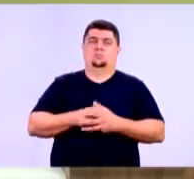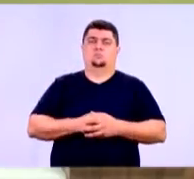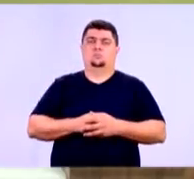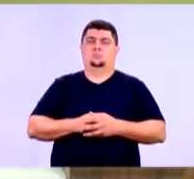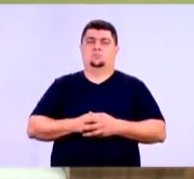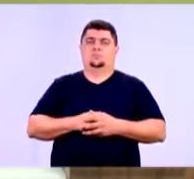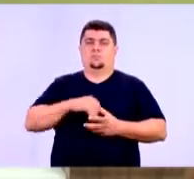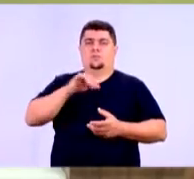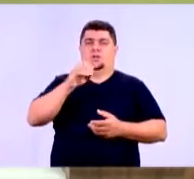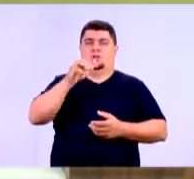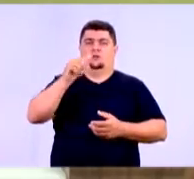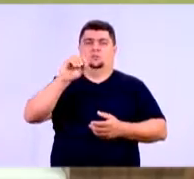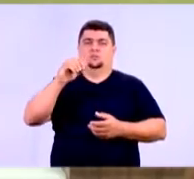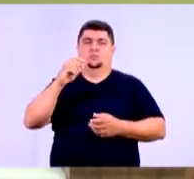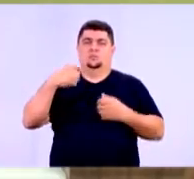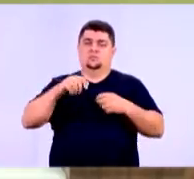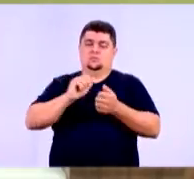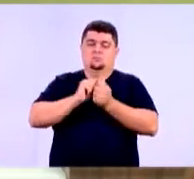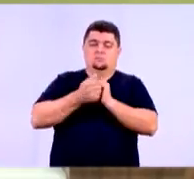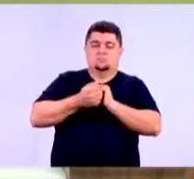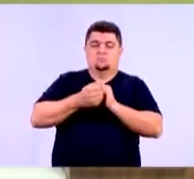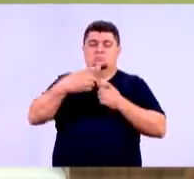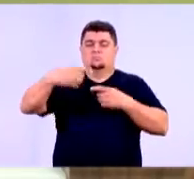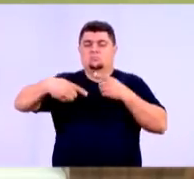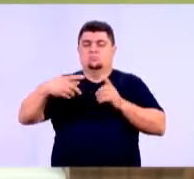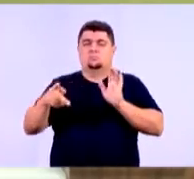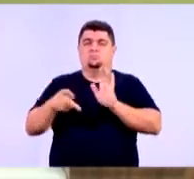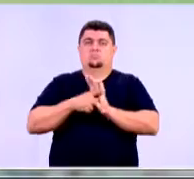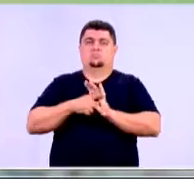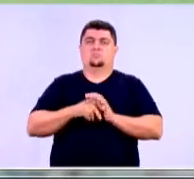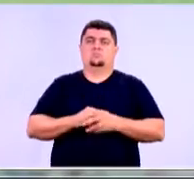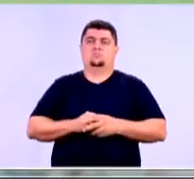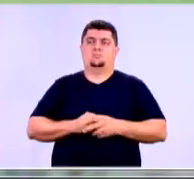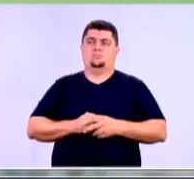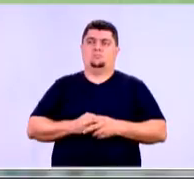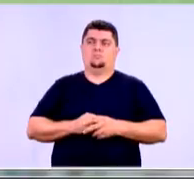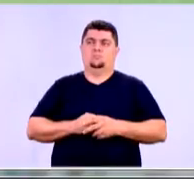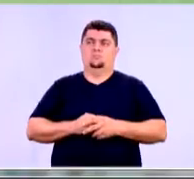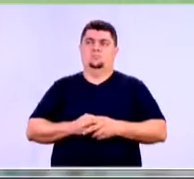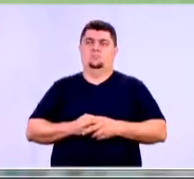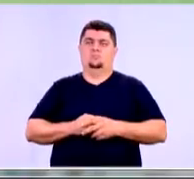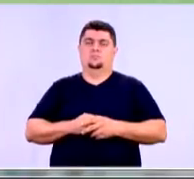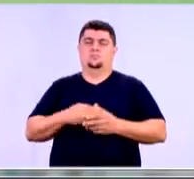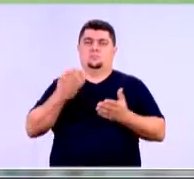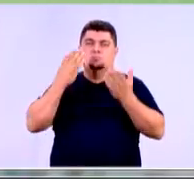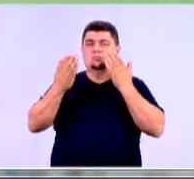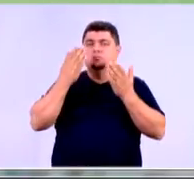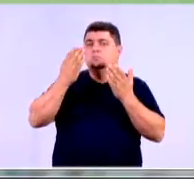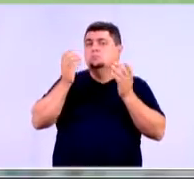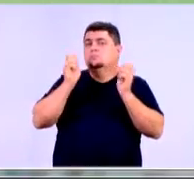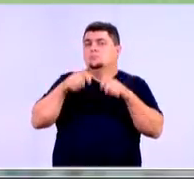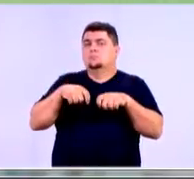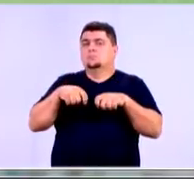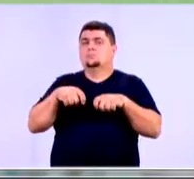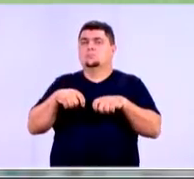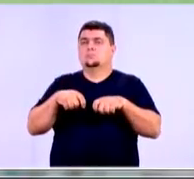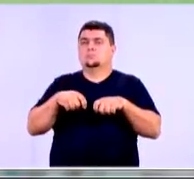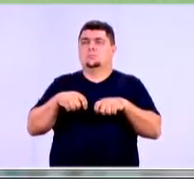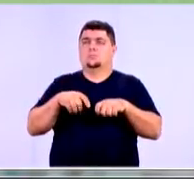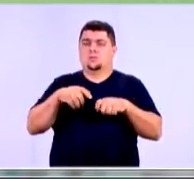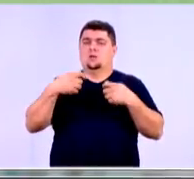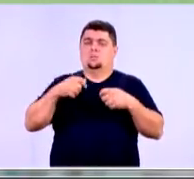o senhor João ali teria que adaptar a sua política de risco. Então, com base no levantamento de dados, a análise nossa é que é viável para